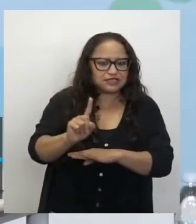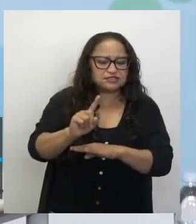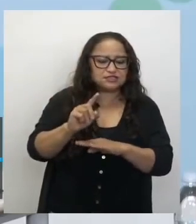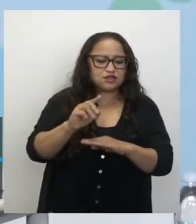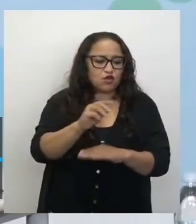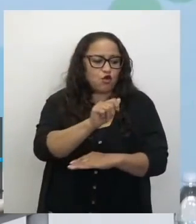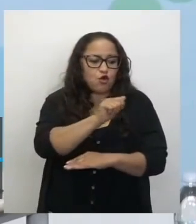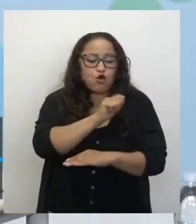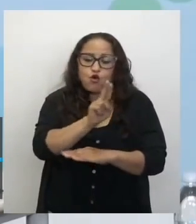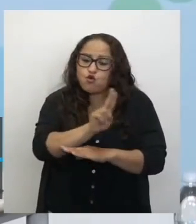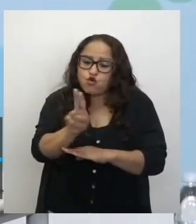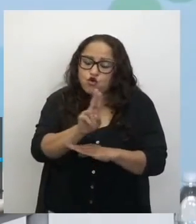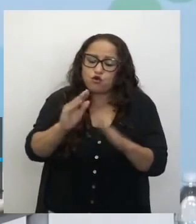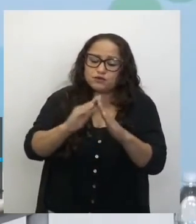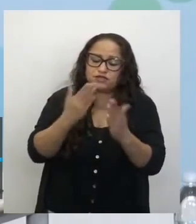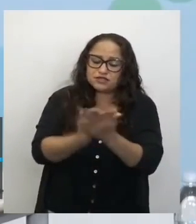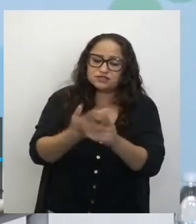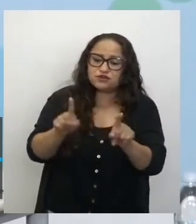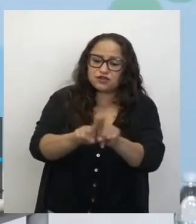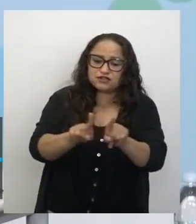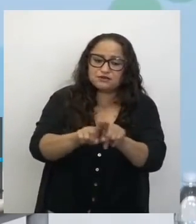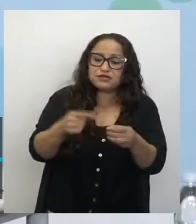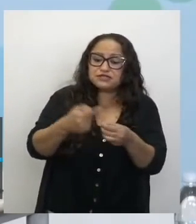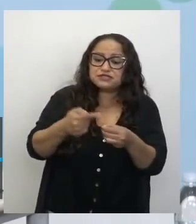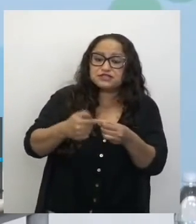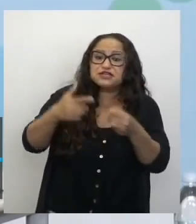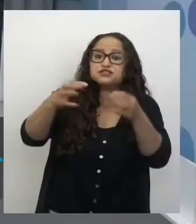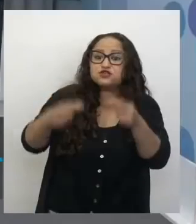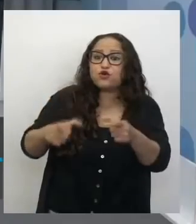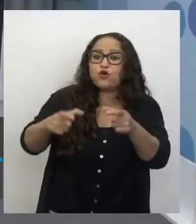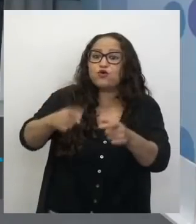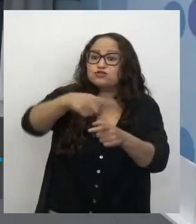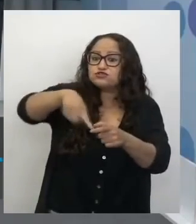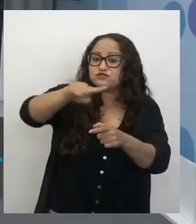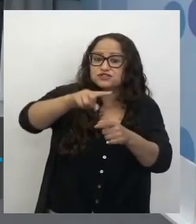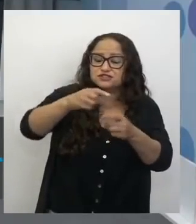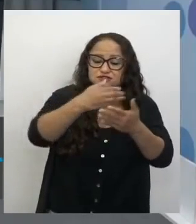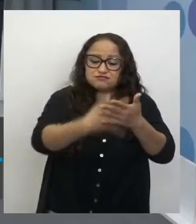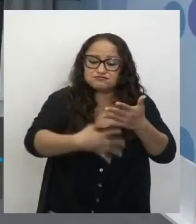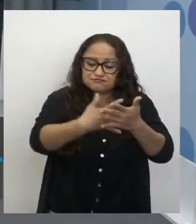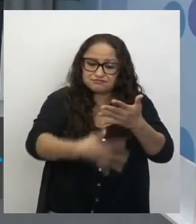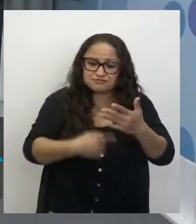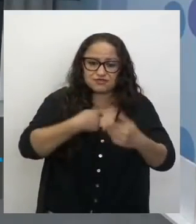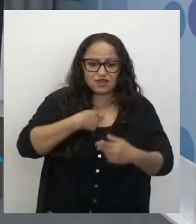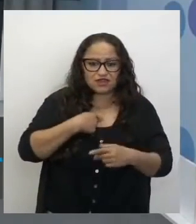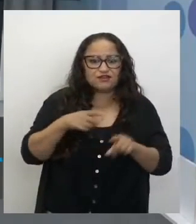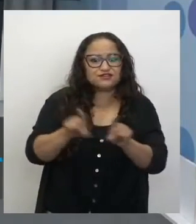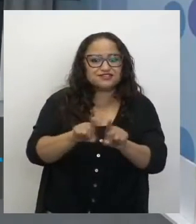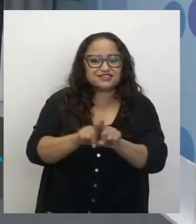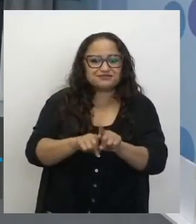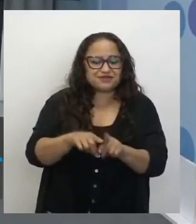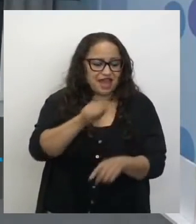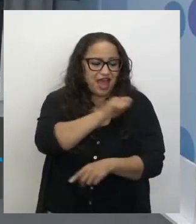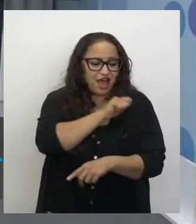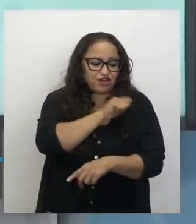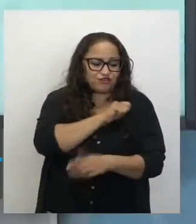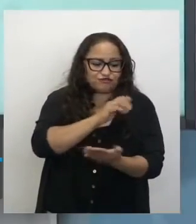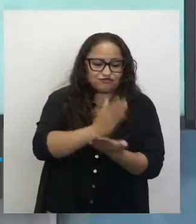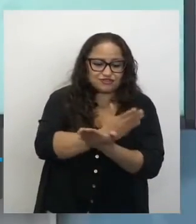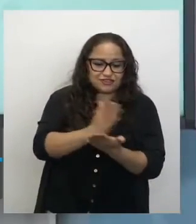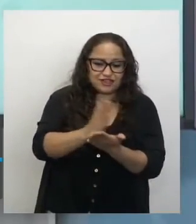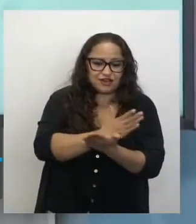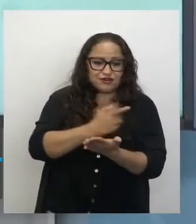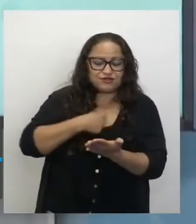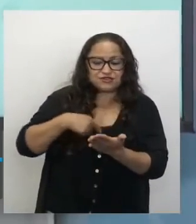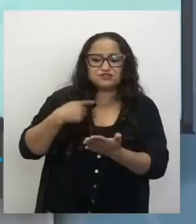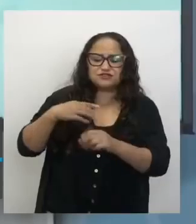onde você está se comunicando aqui com a gente, é muito importante. Tá bom? Vamos lá, Vivi? Bora. Eu vou também falar o nome de alguns alunos aqui que a gente tem conversado